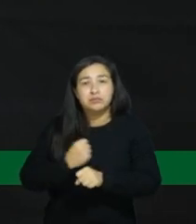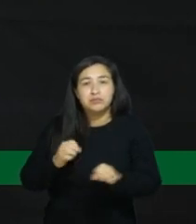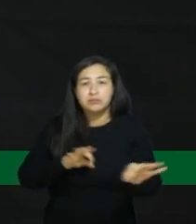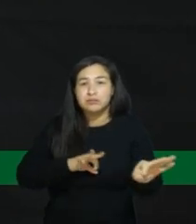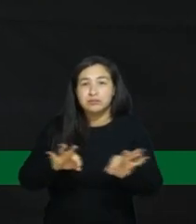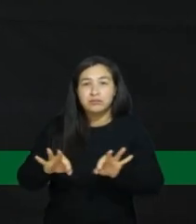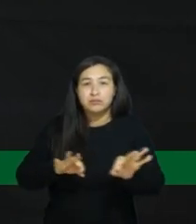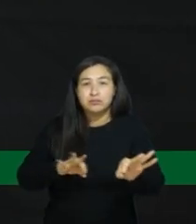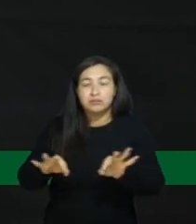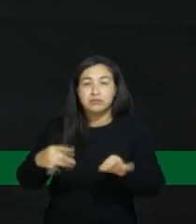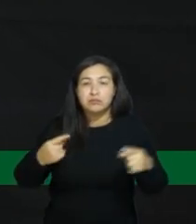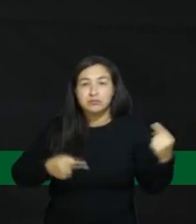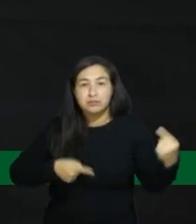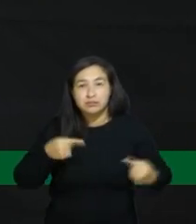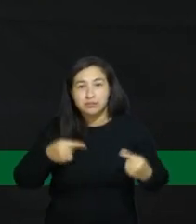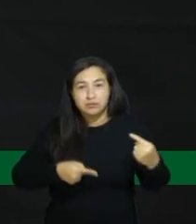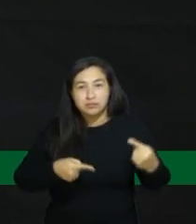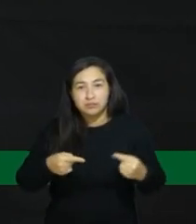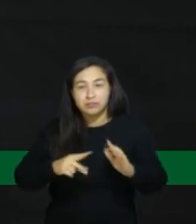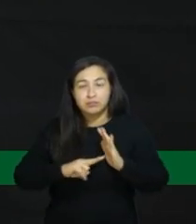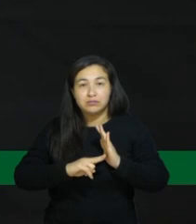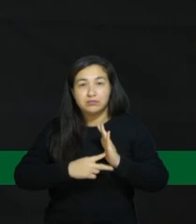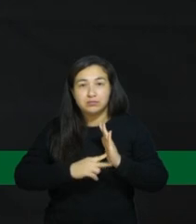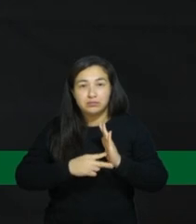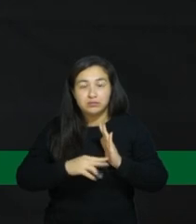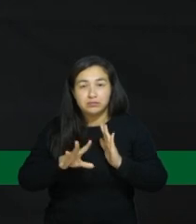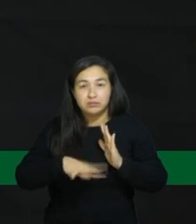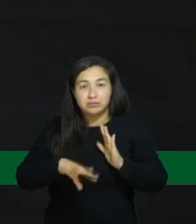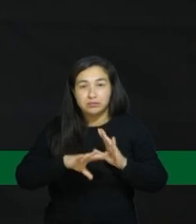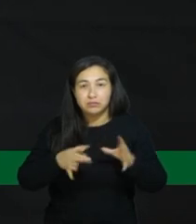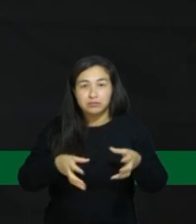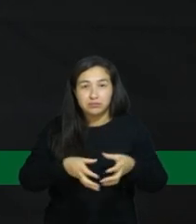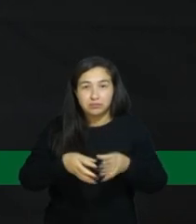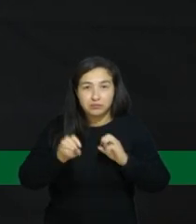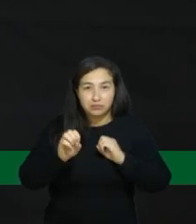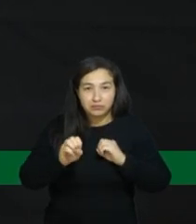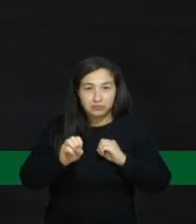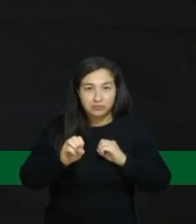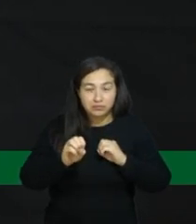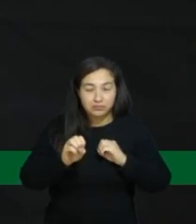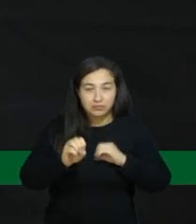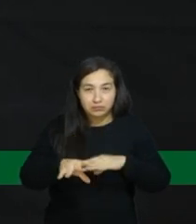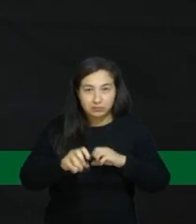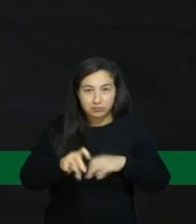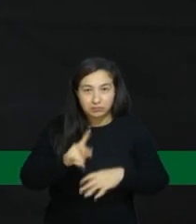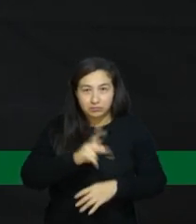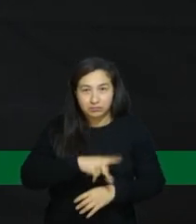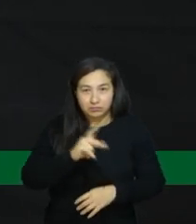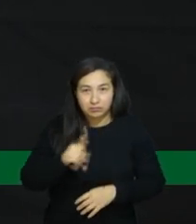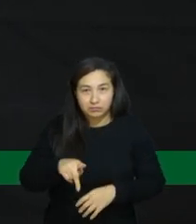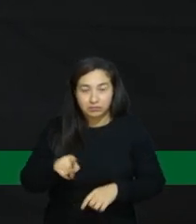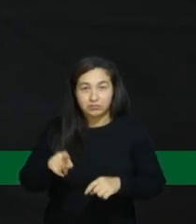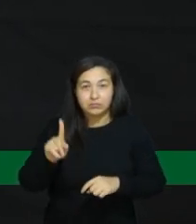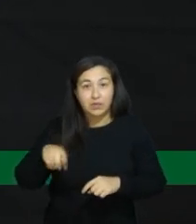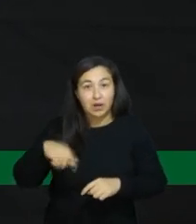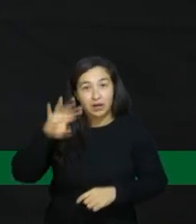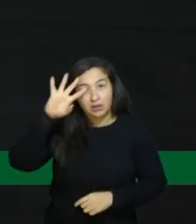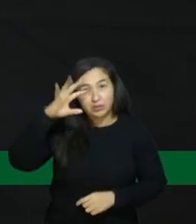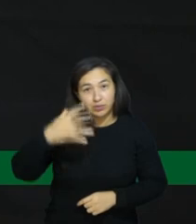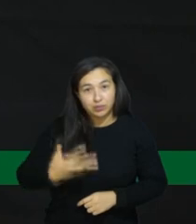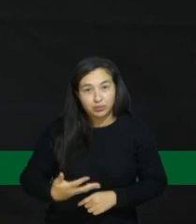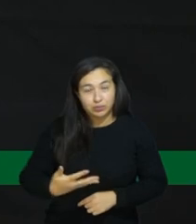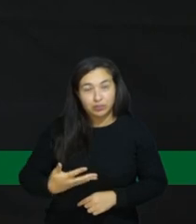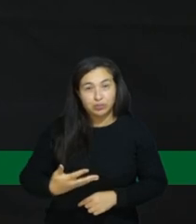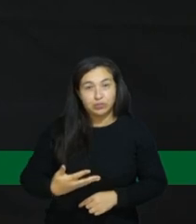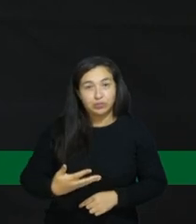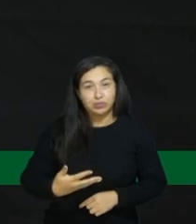de uma discussão com o sindicato da categoria, ok? E ele é o resultado de uma